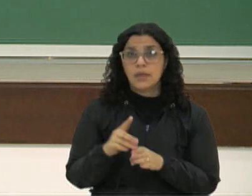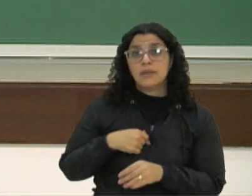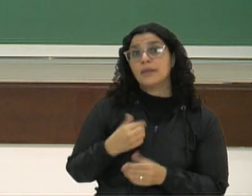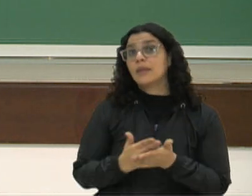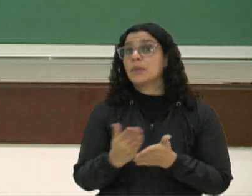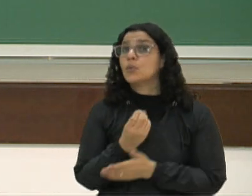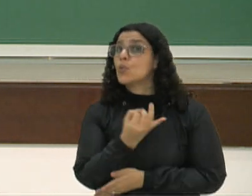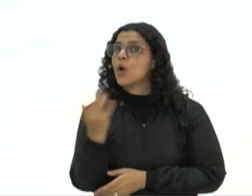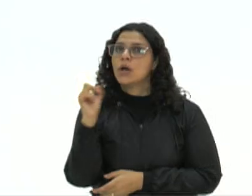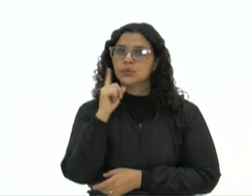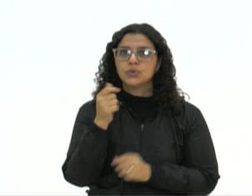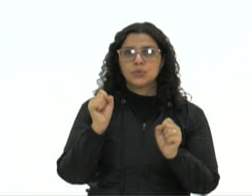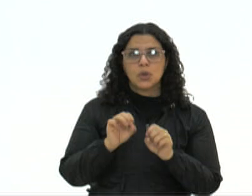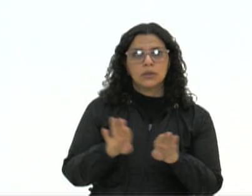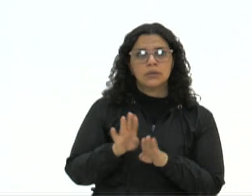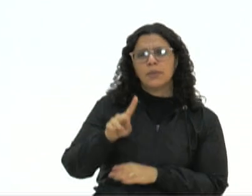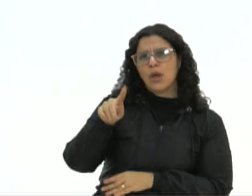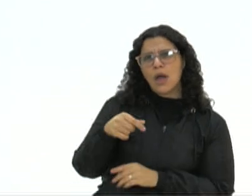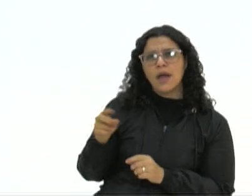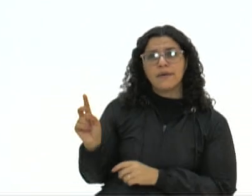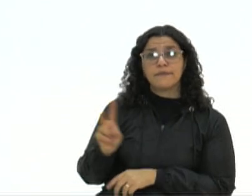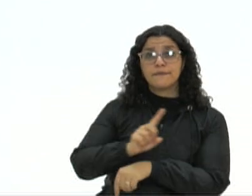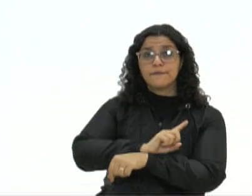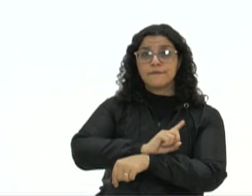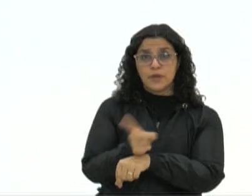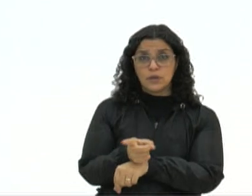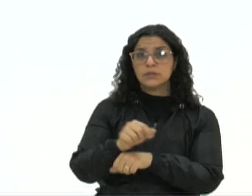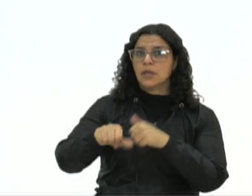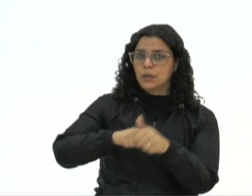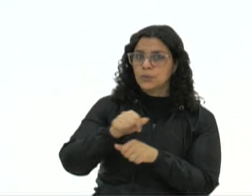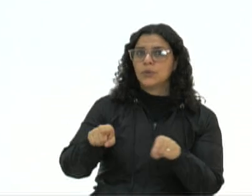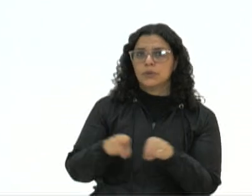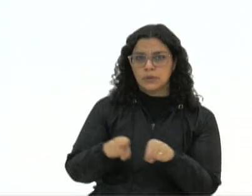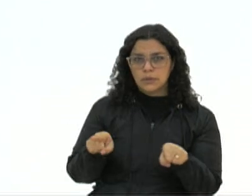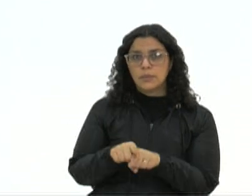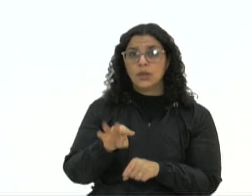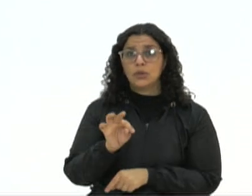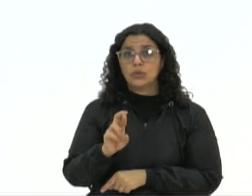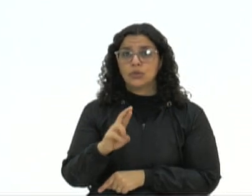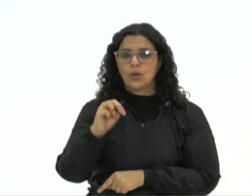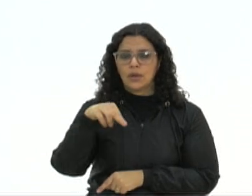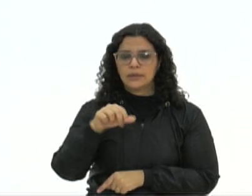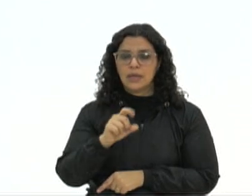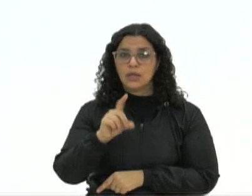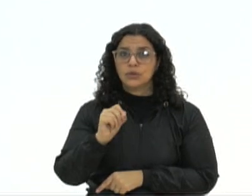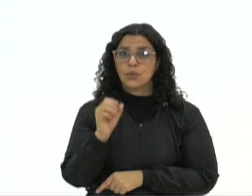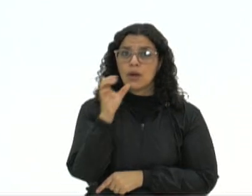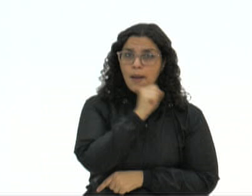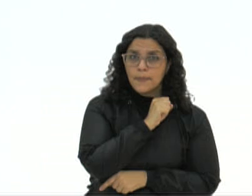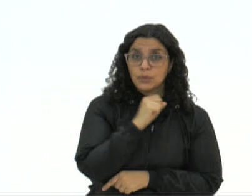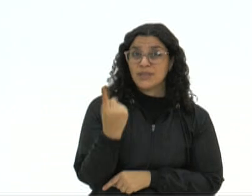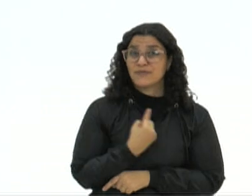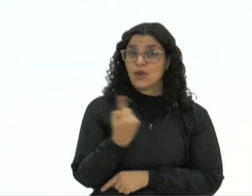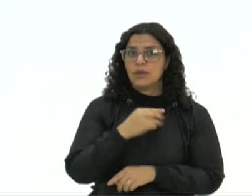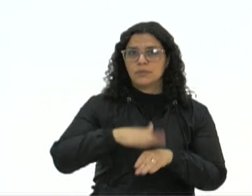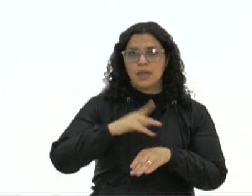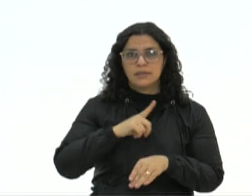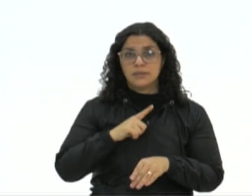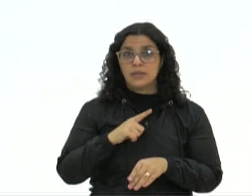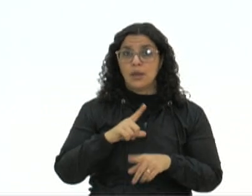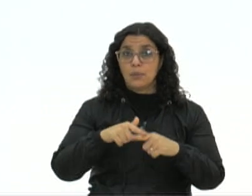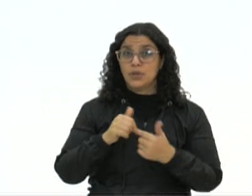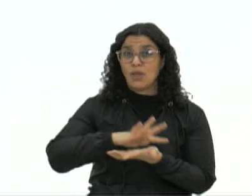vários dias, tem diferenças de velocidade. O tornado dura menos tempo, também a velocidade é maior, mas tem um